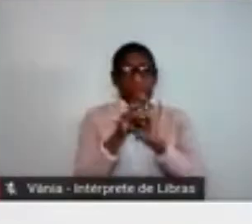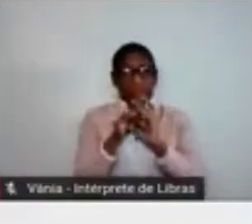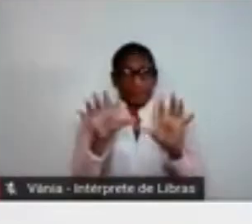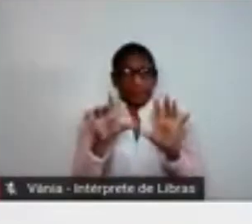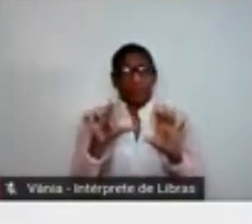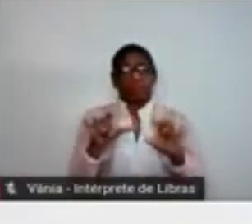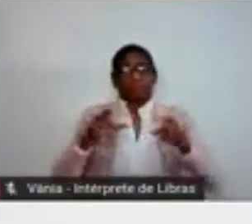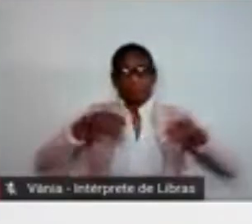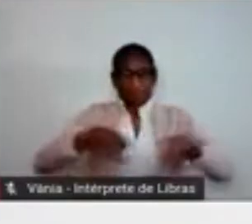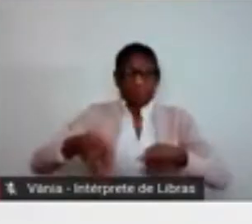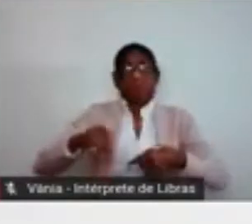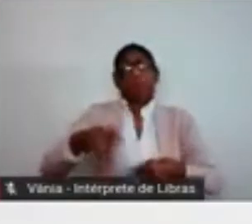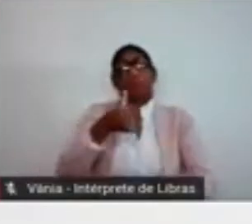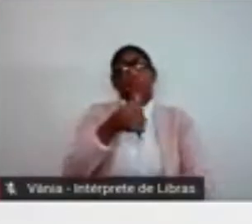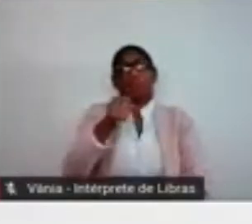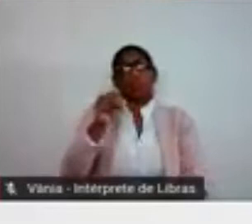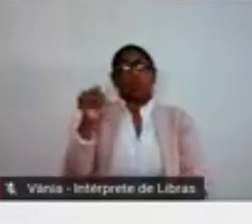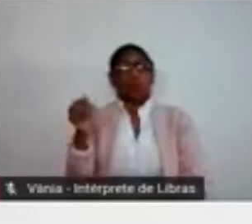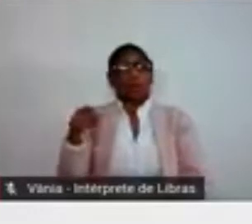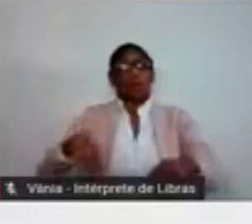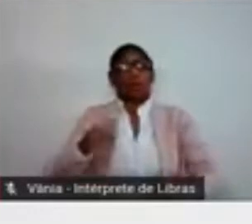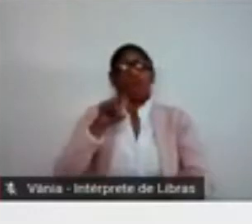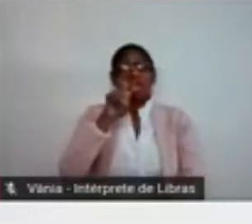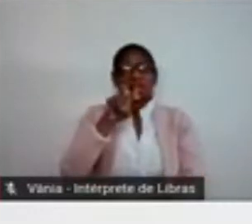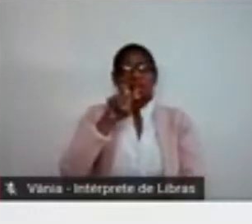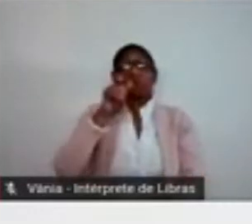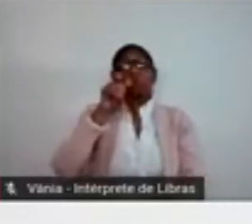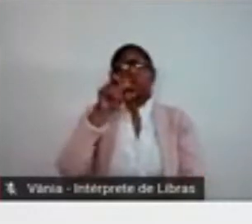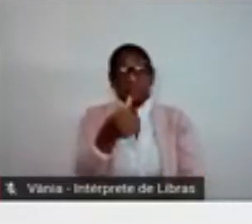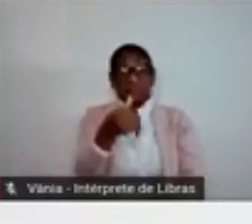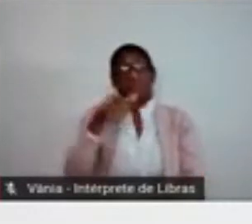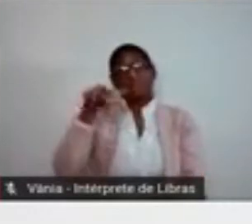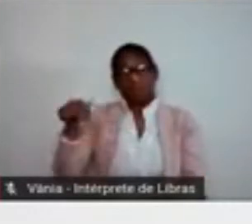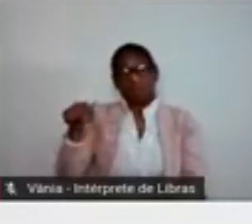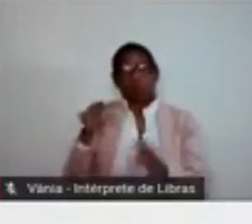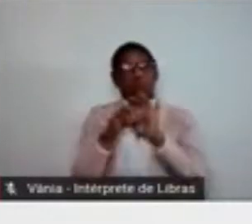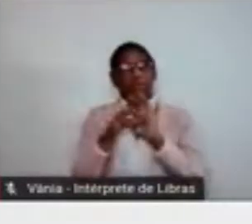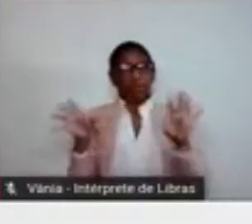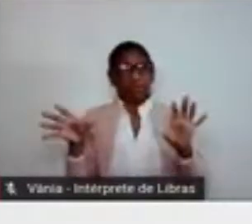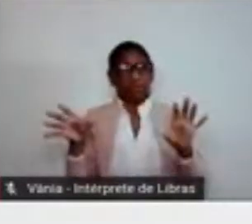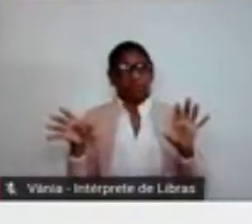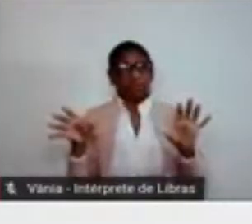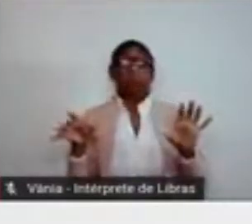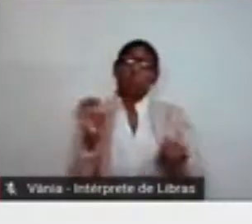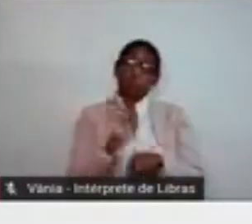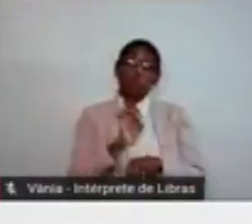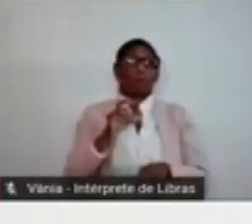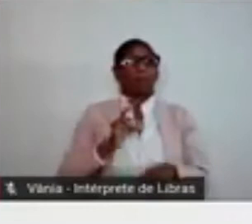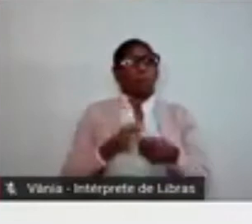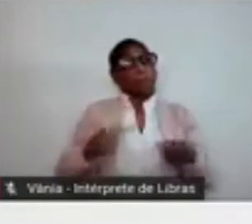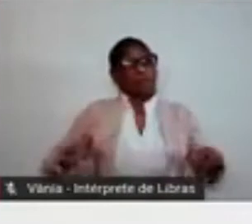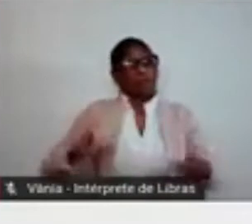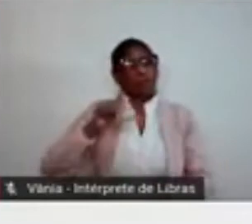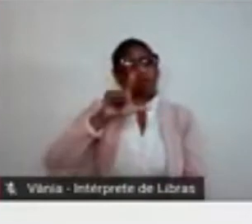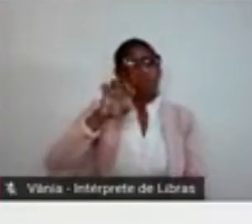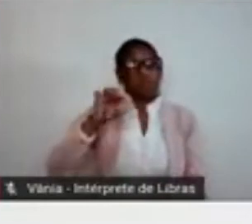foram 608 e nessa última semana foram 567. Ou seja, o estado tem expandido leitos, mas